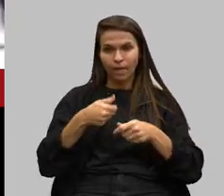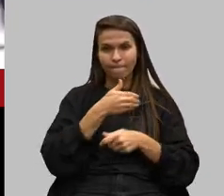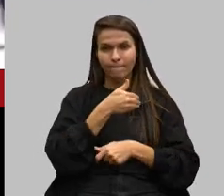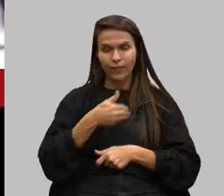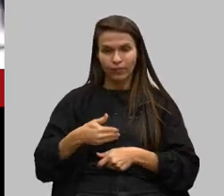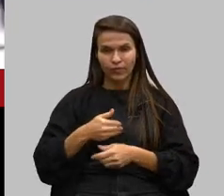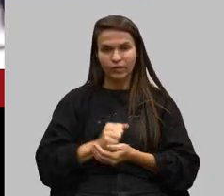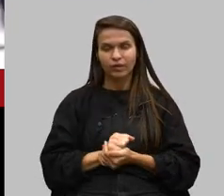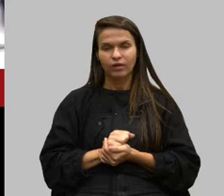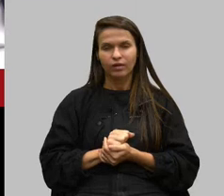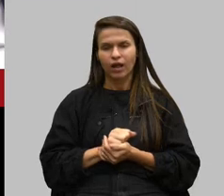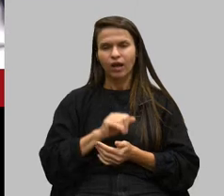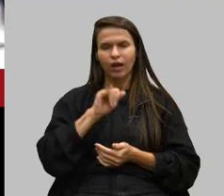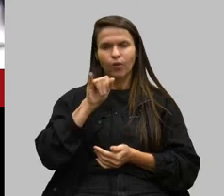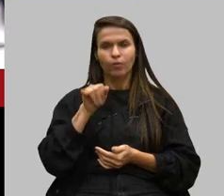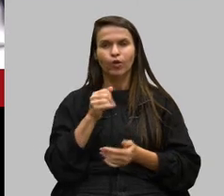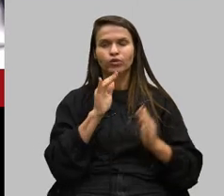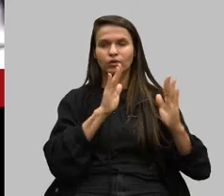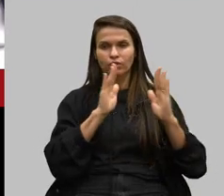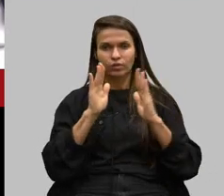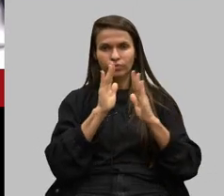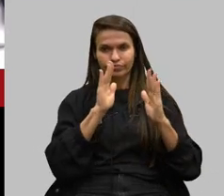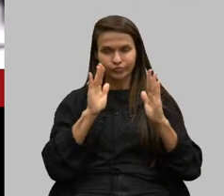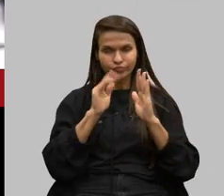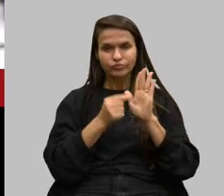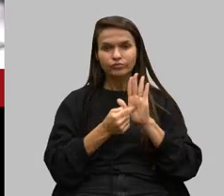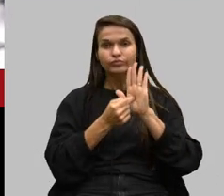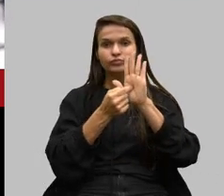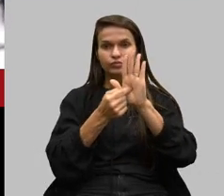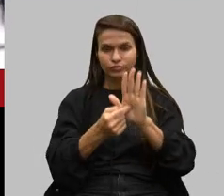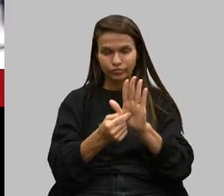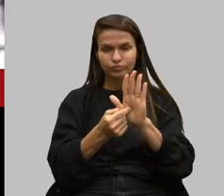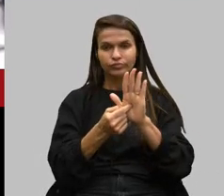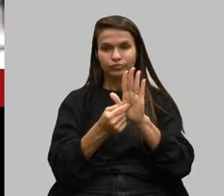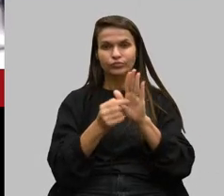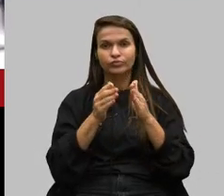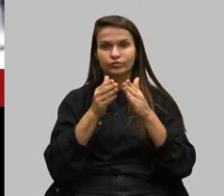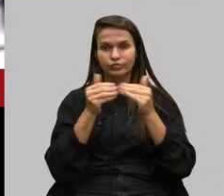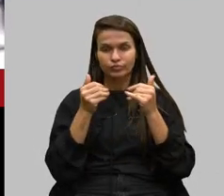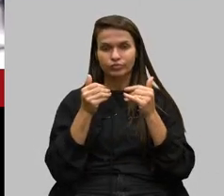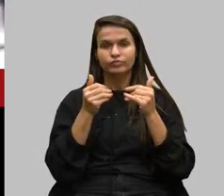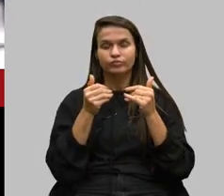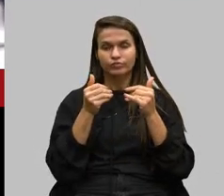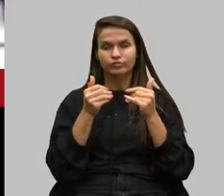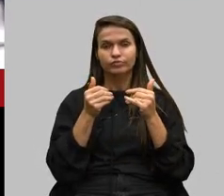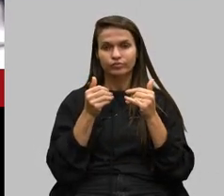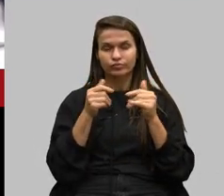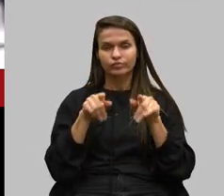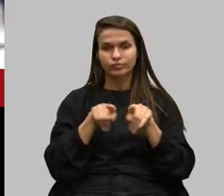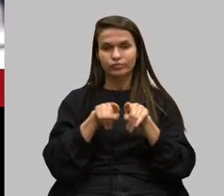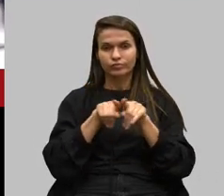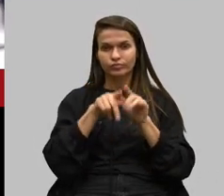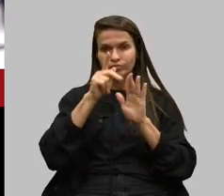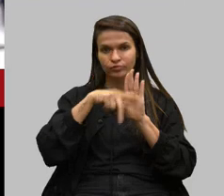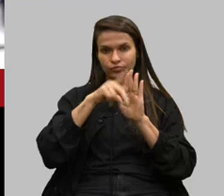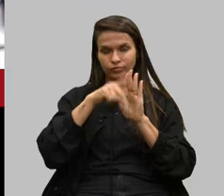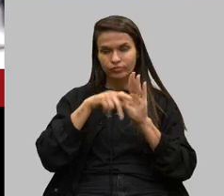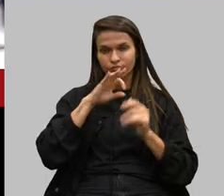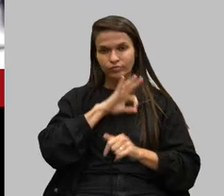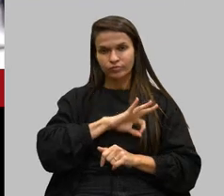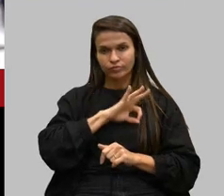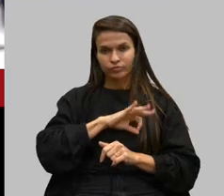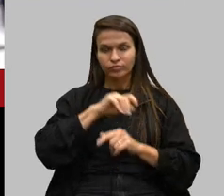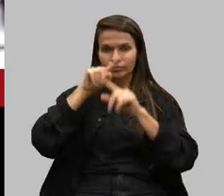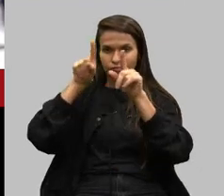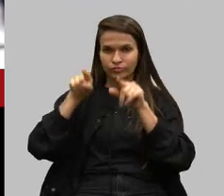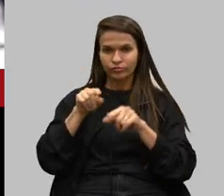naquela oportunidade eh foi apresentado a solicitação de providências quanto ao plano de cargos e salários dos servidores